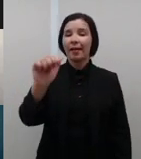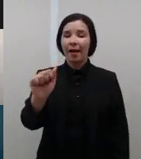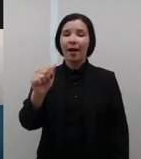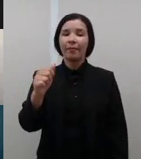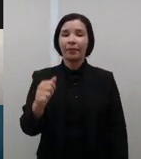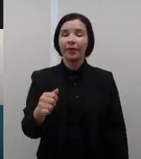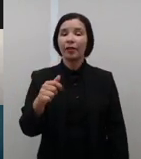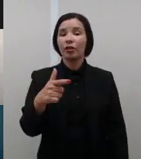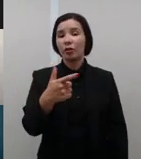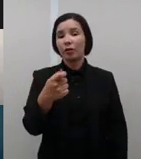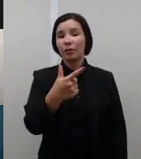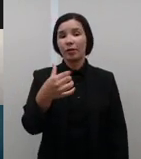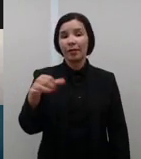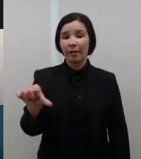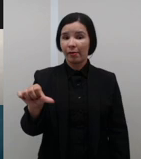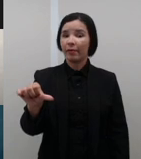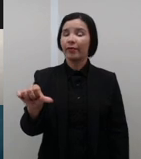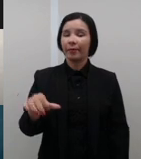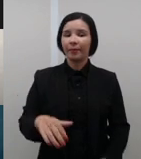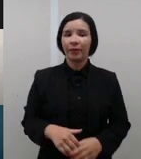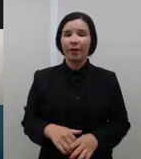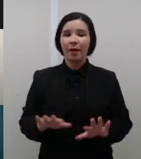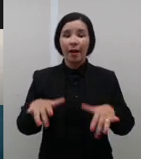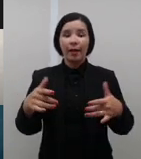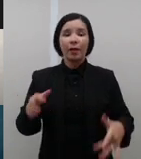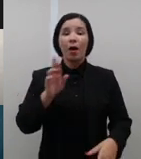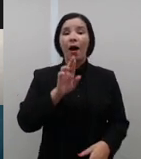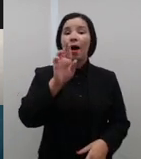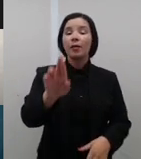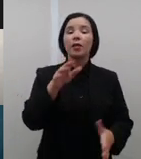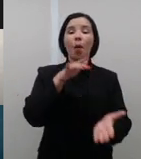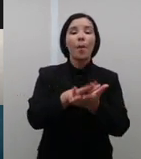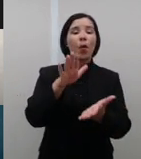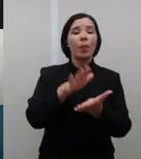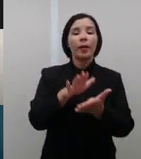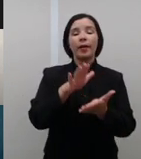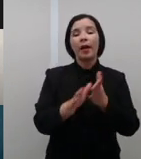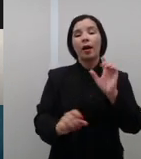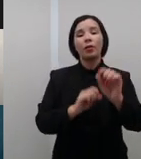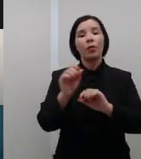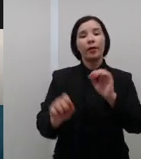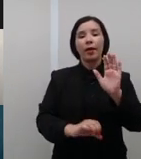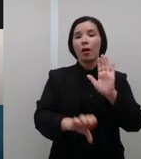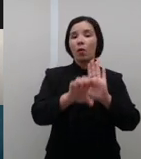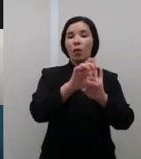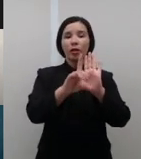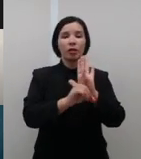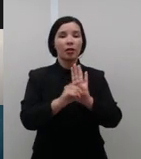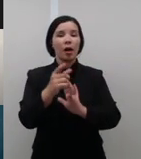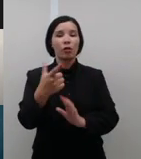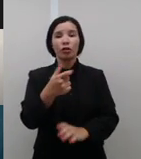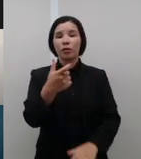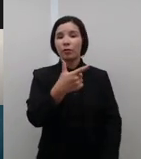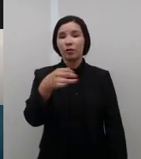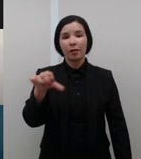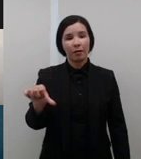83/32/2019. Razão pela qual foi publicado o edital 002/2019 em atenção às determinações deste Conselho